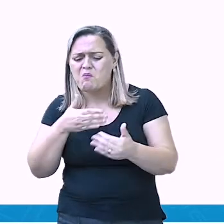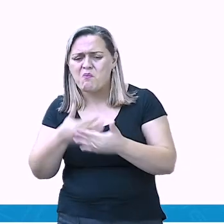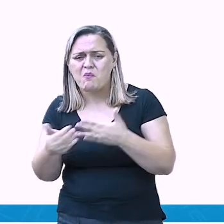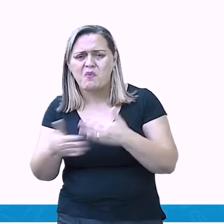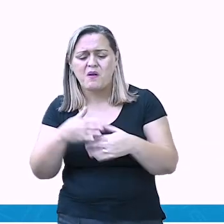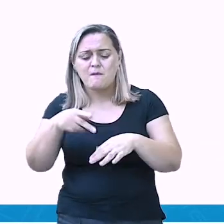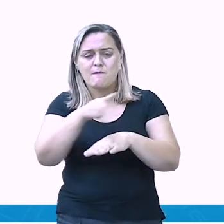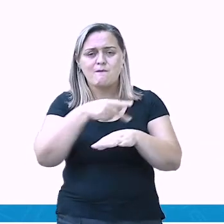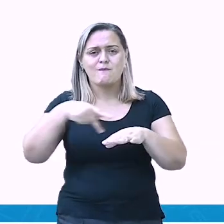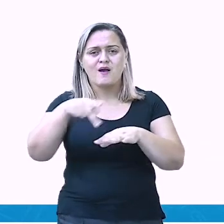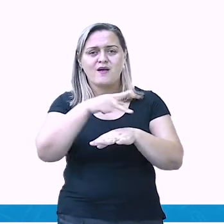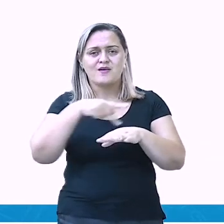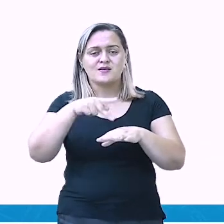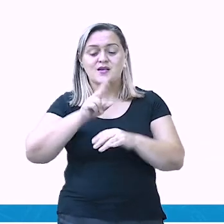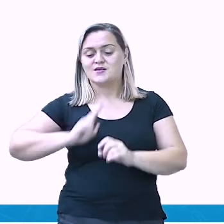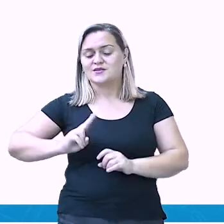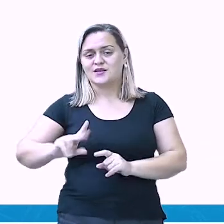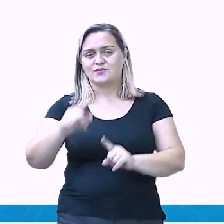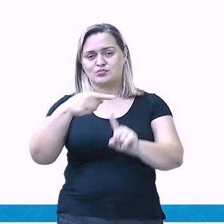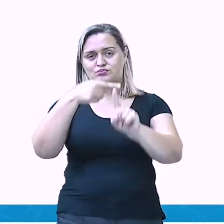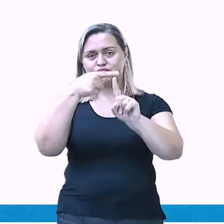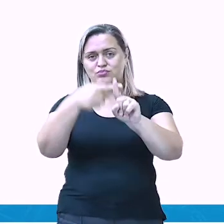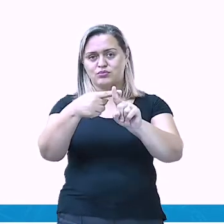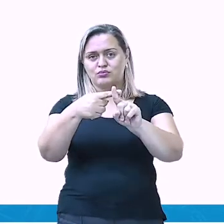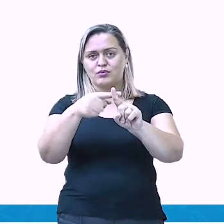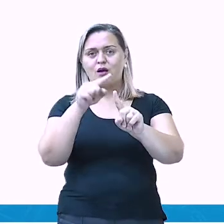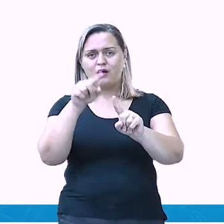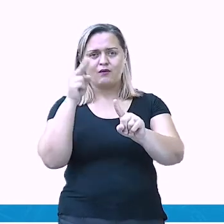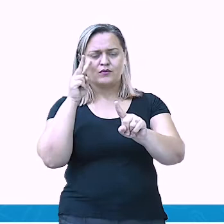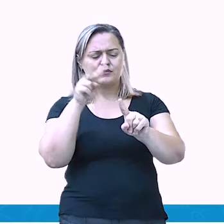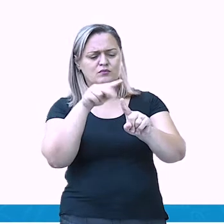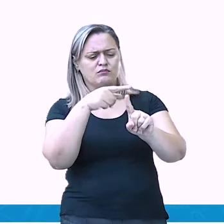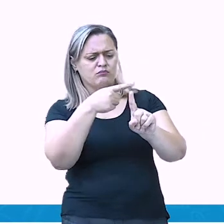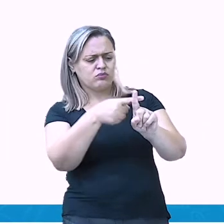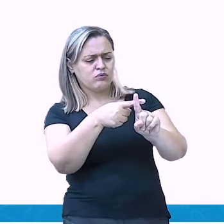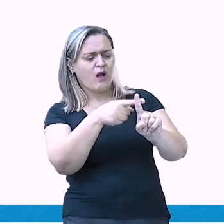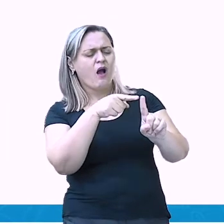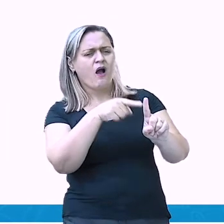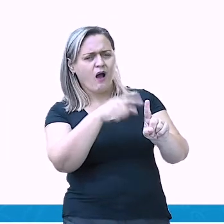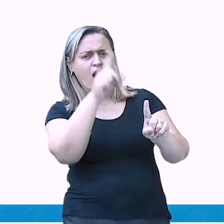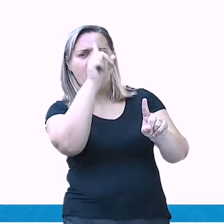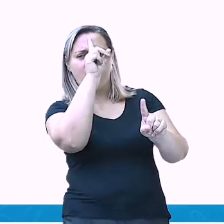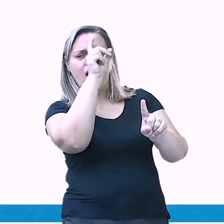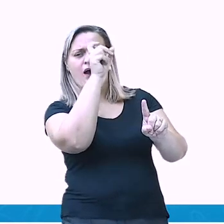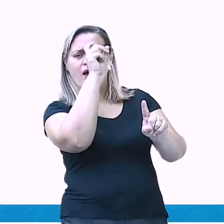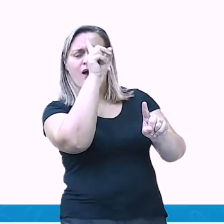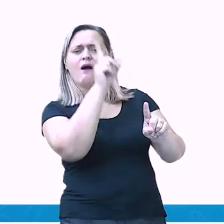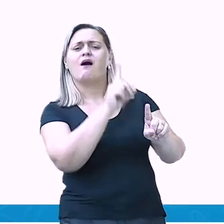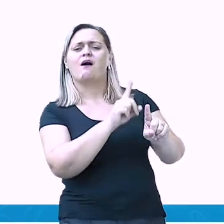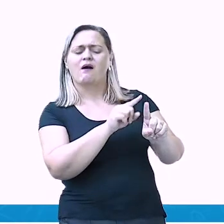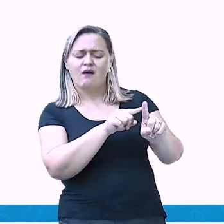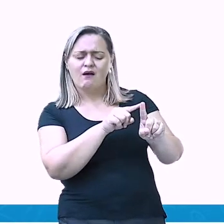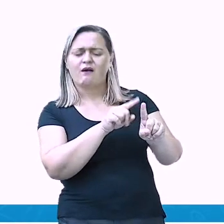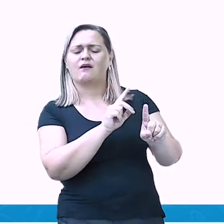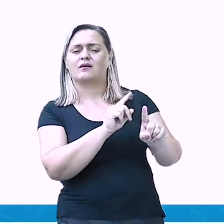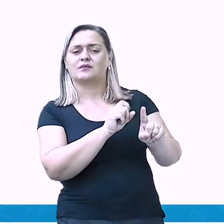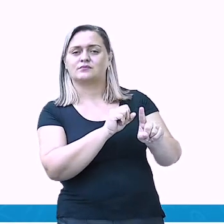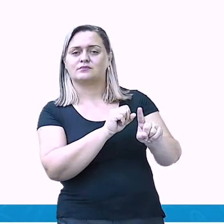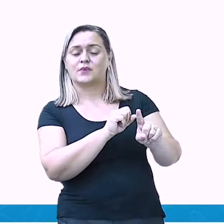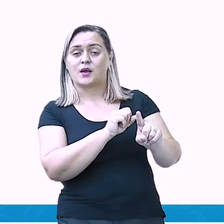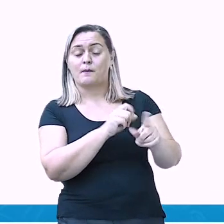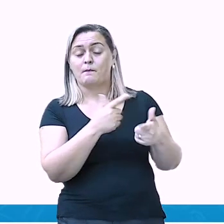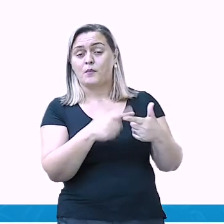vai representar um hospital, certo? Então, eles fizeram uma